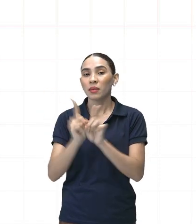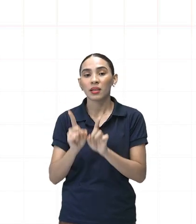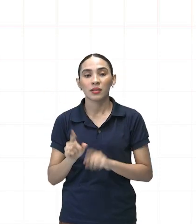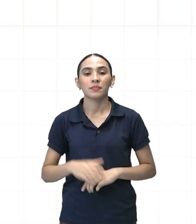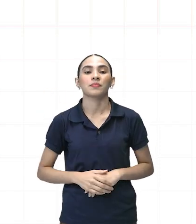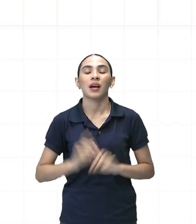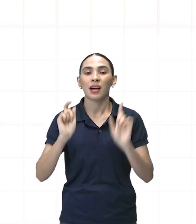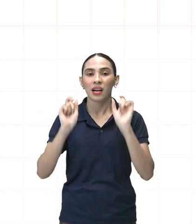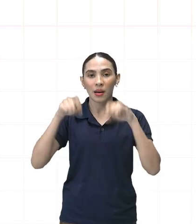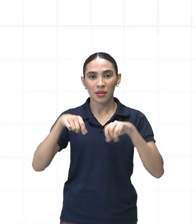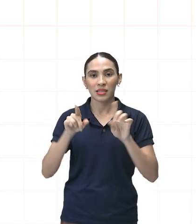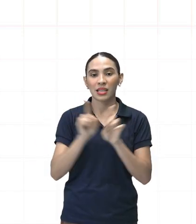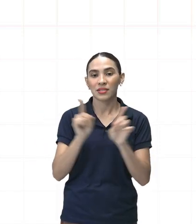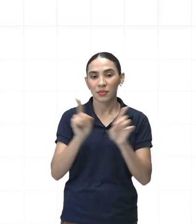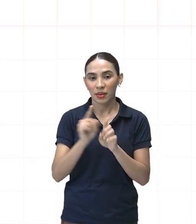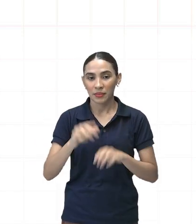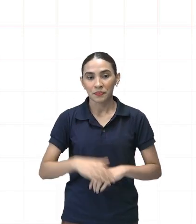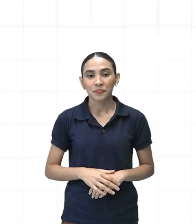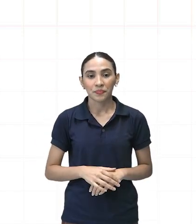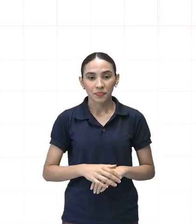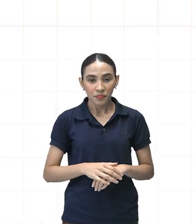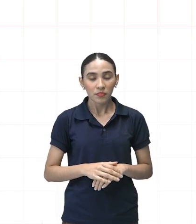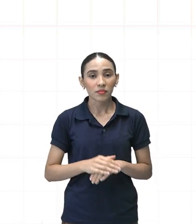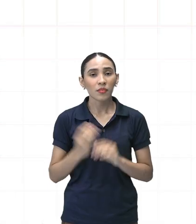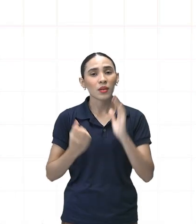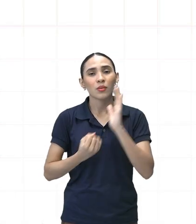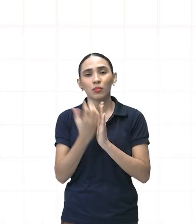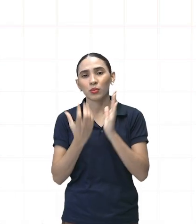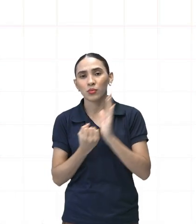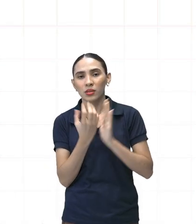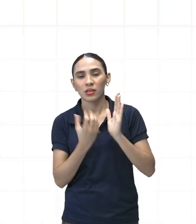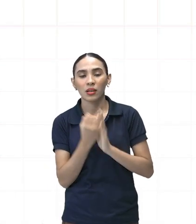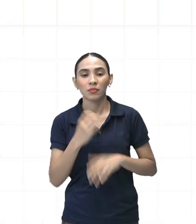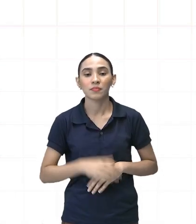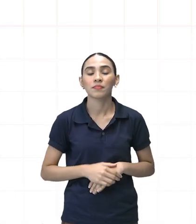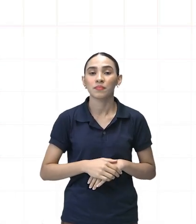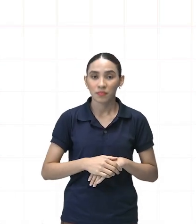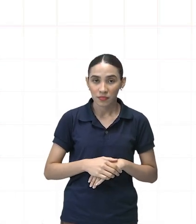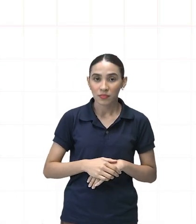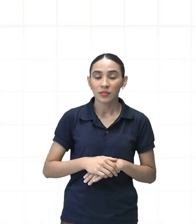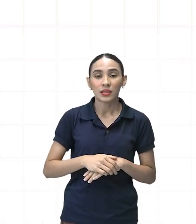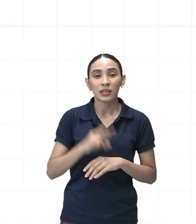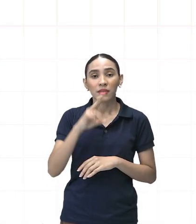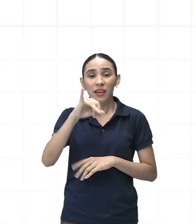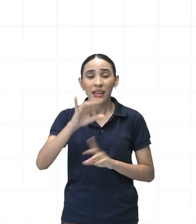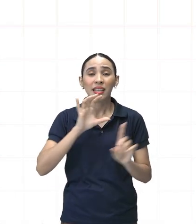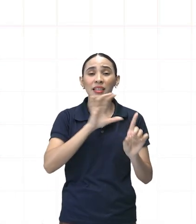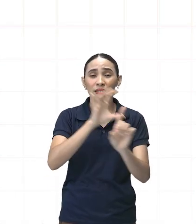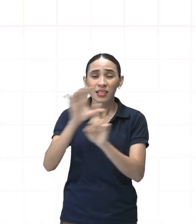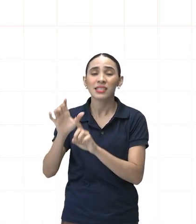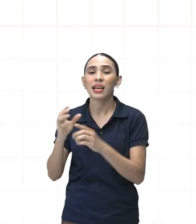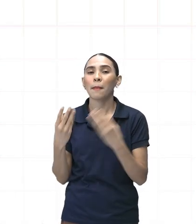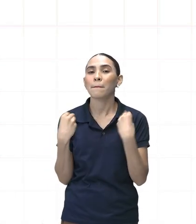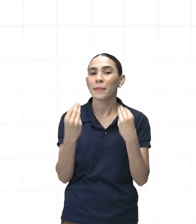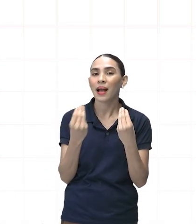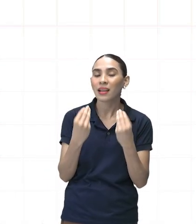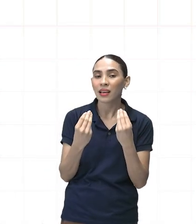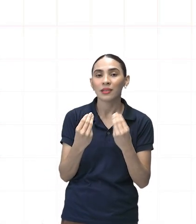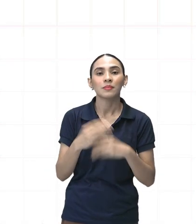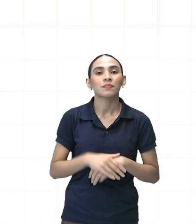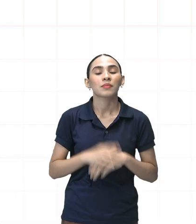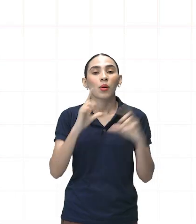a capacidade produtiva, tá? E isso acaba refletindo em quê?